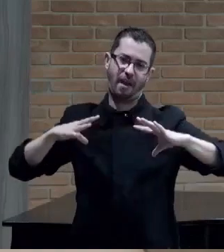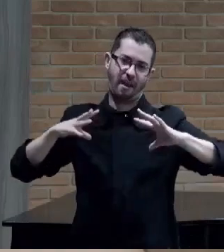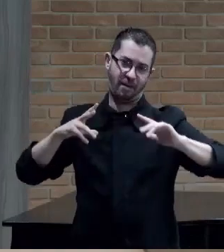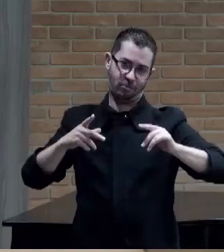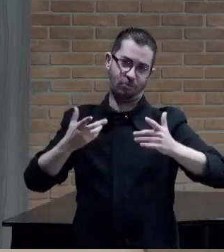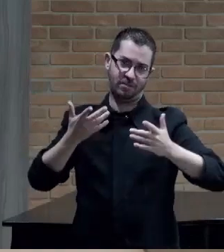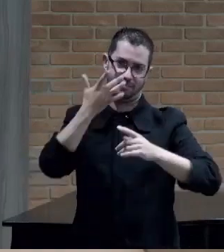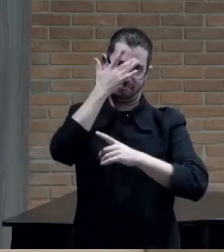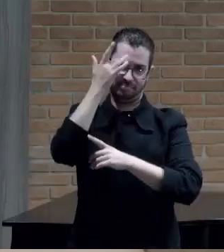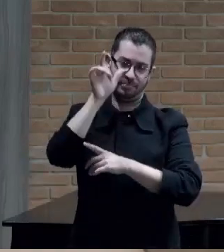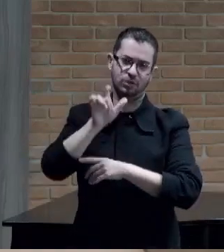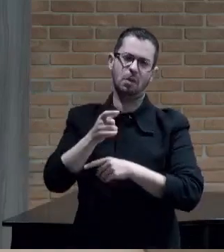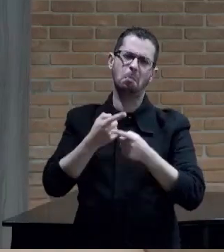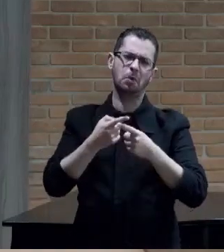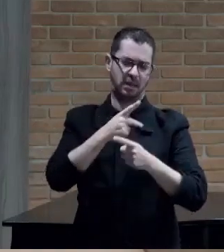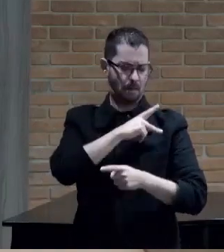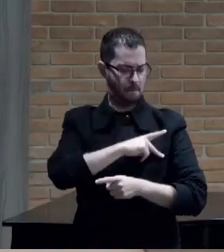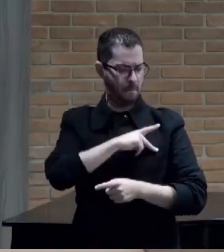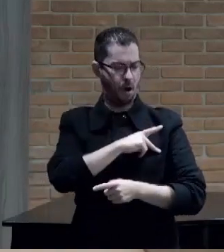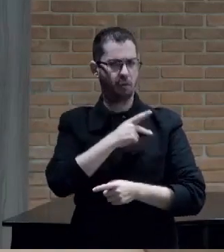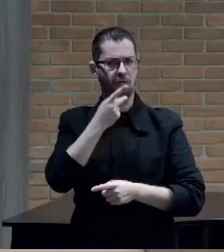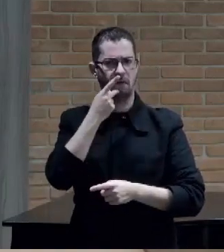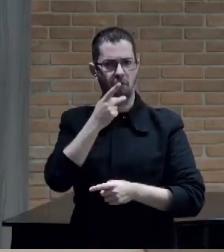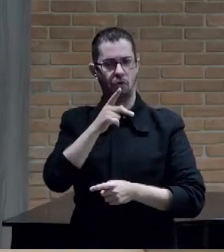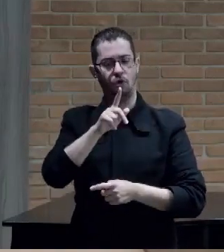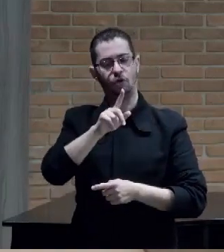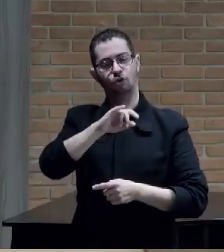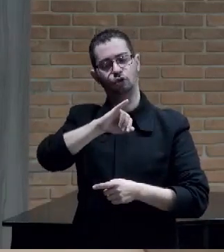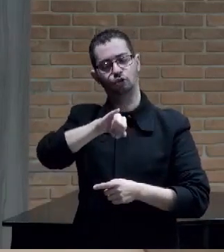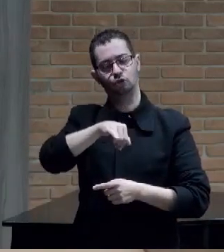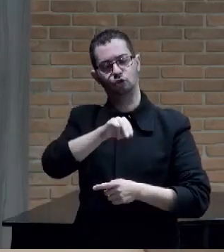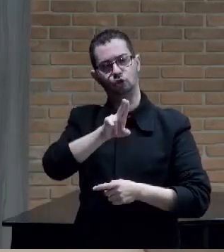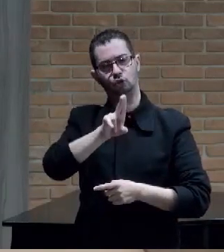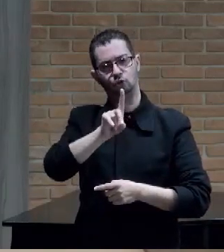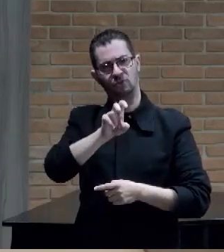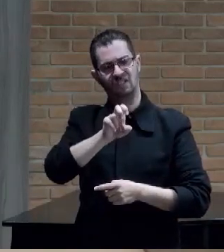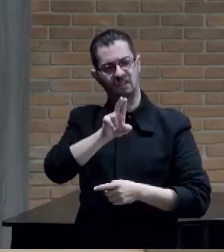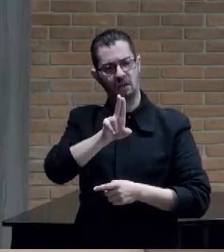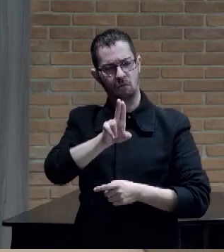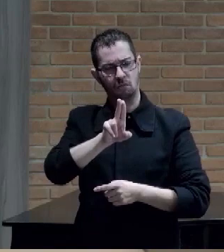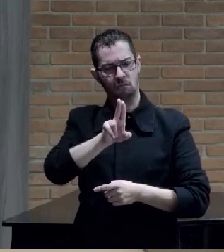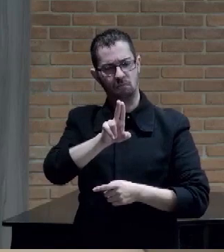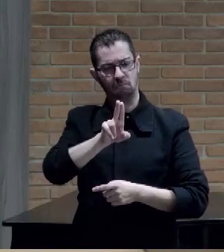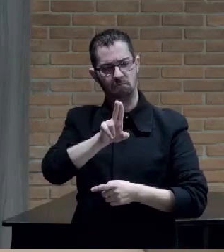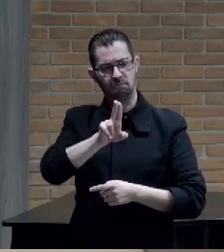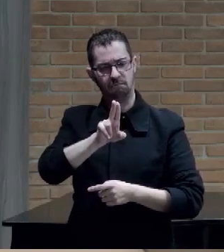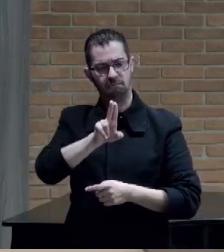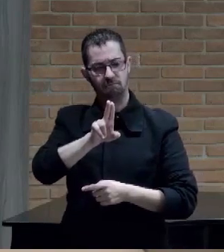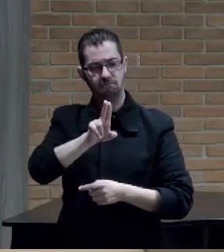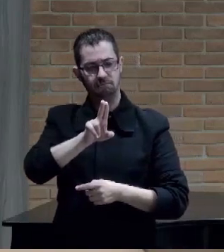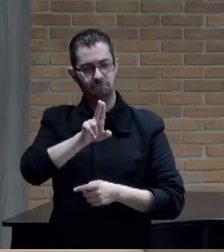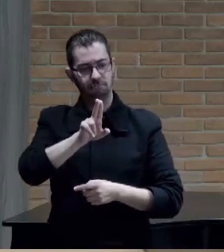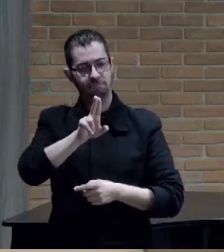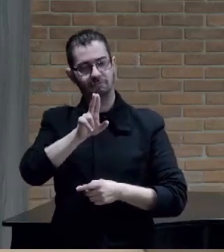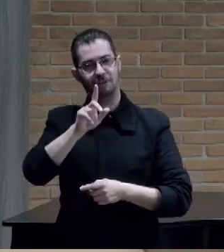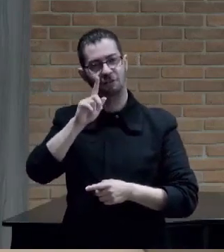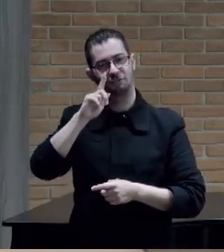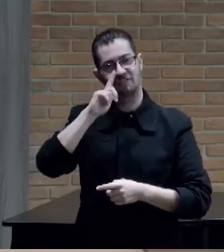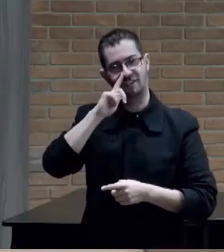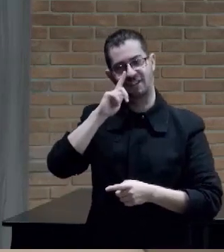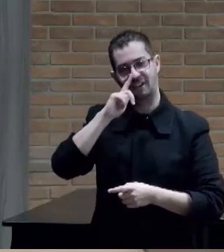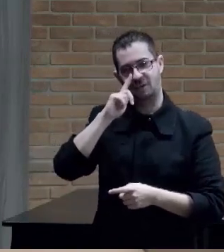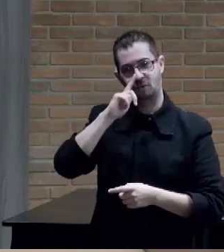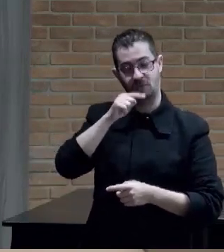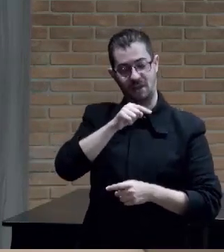escreveu isso? Porque o judeu representava o povo religioso e o grego ou gentil representava